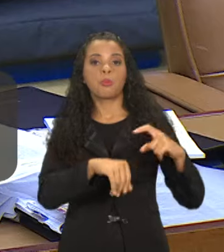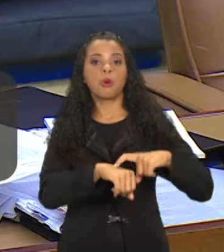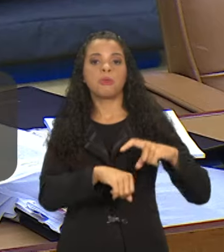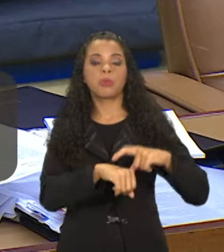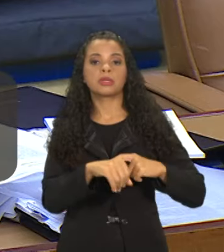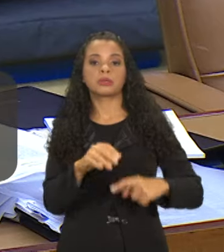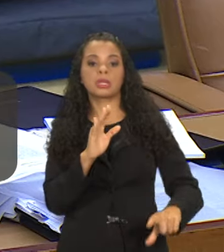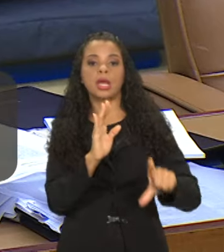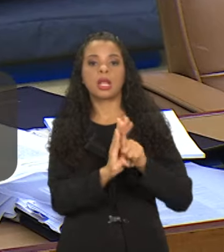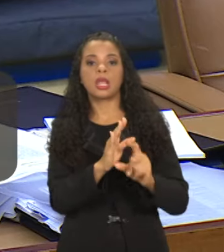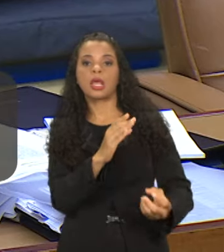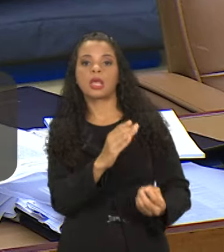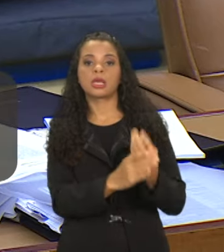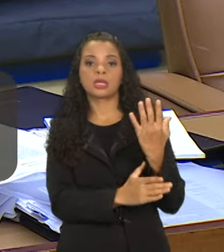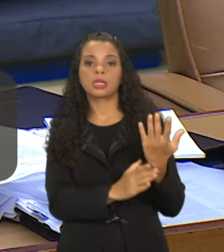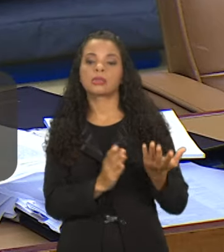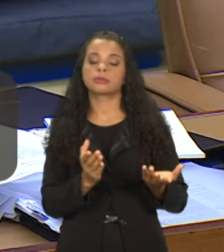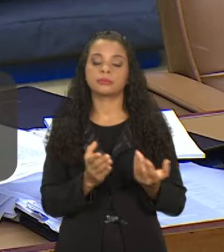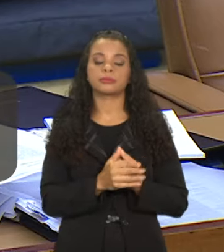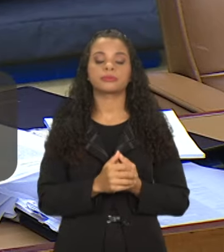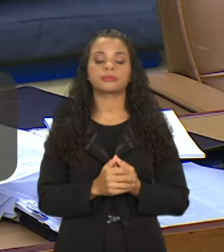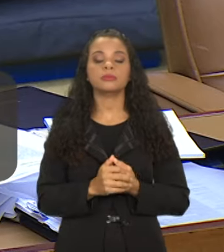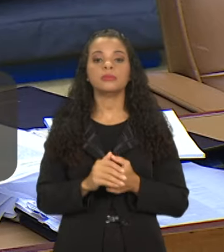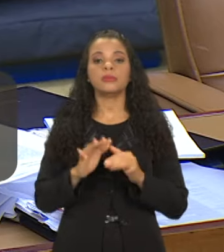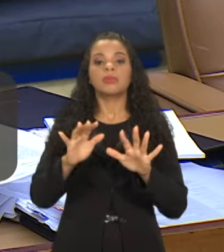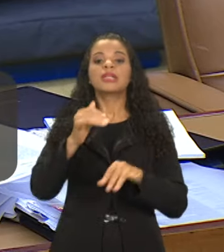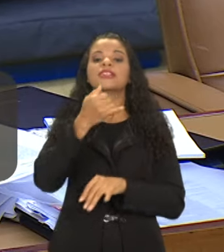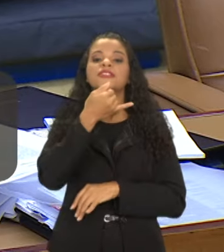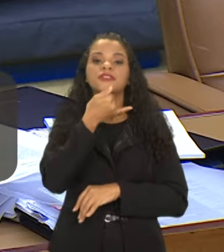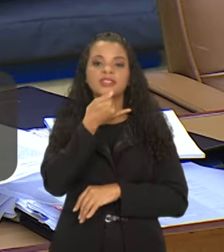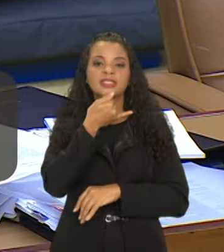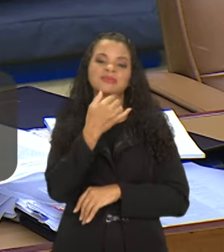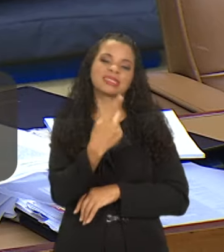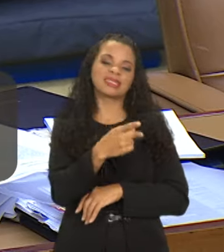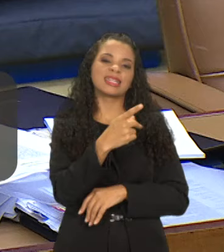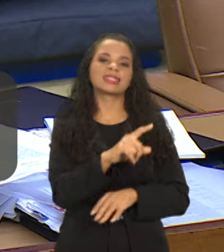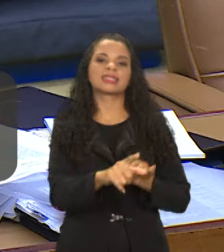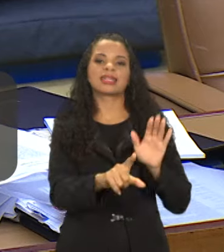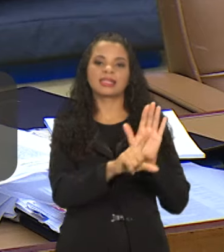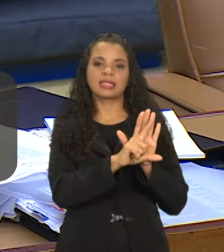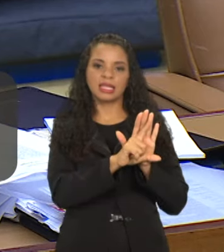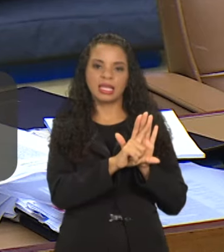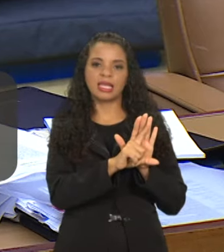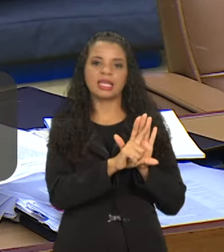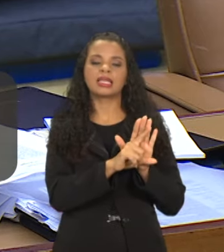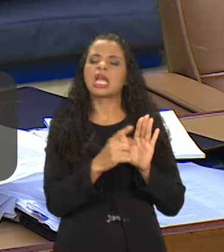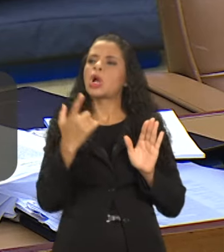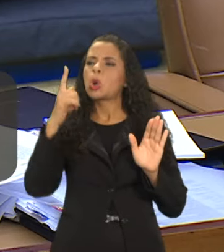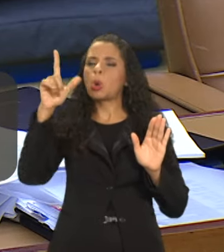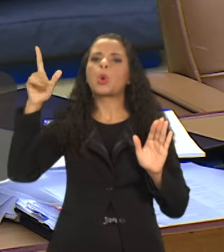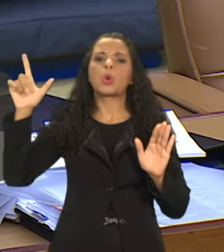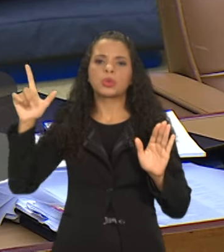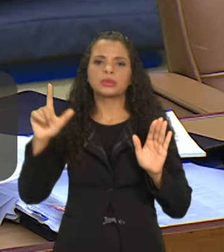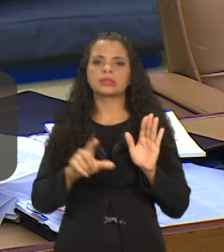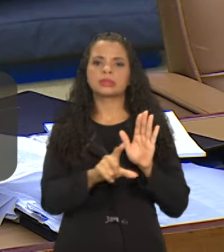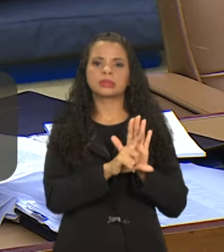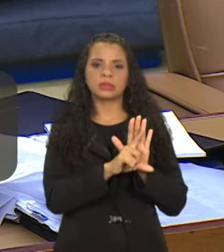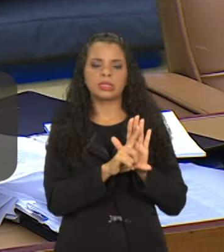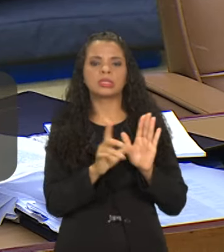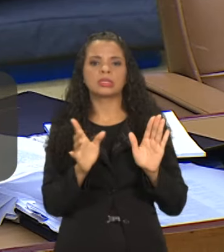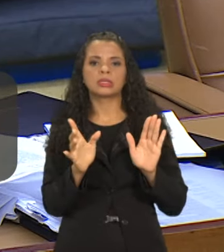infelizmente, em virtude desta lei, de outras leis e desse negacionismo, o Brasil, que tinha uma